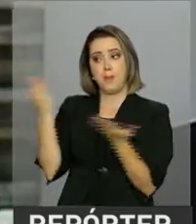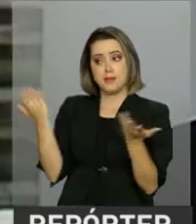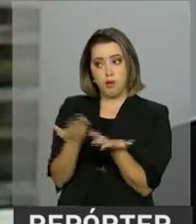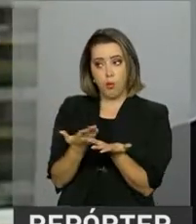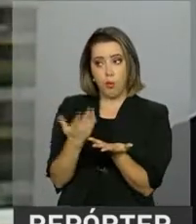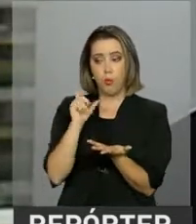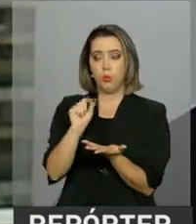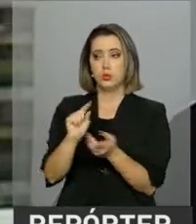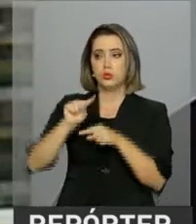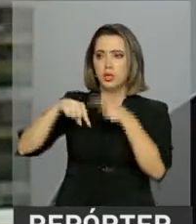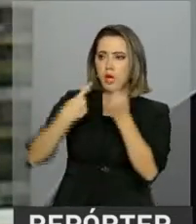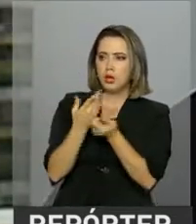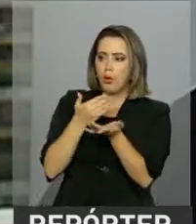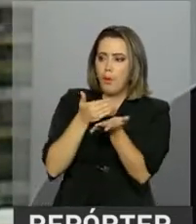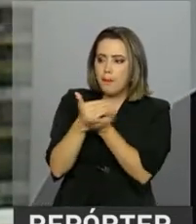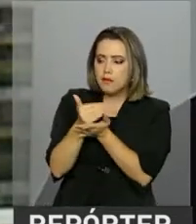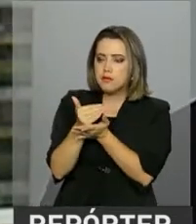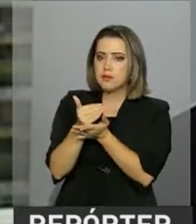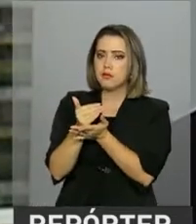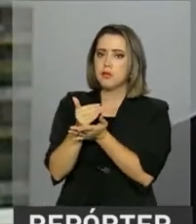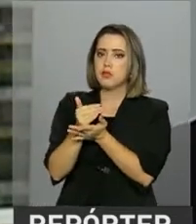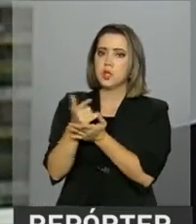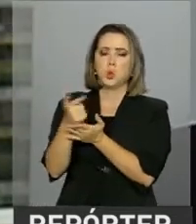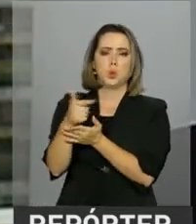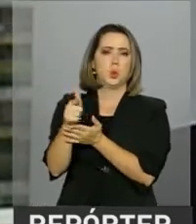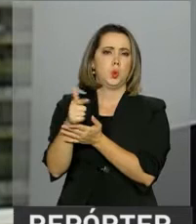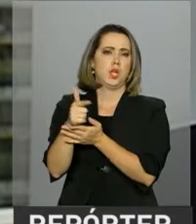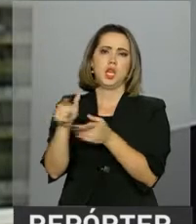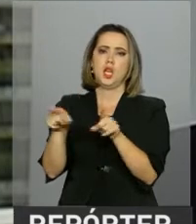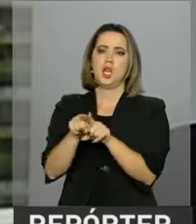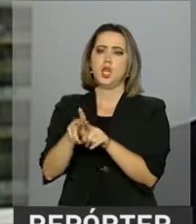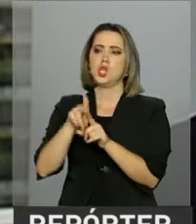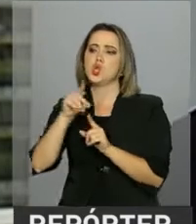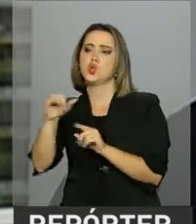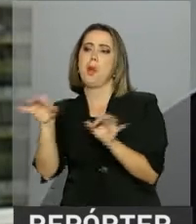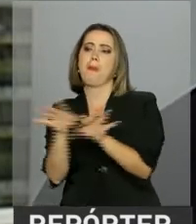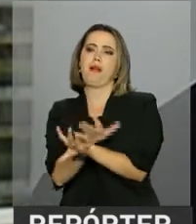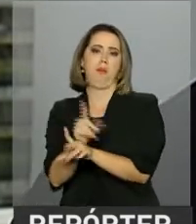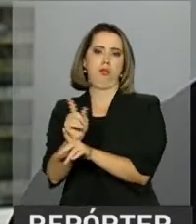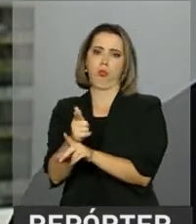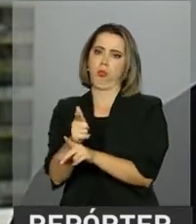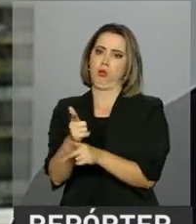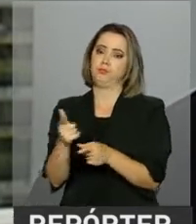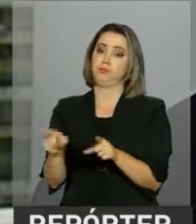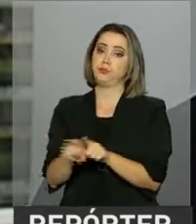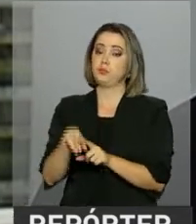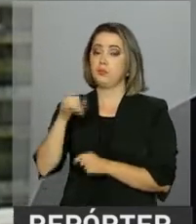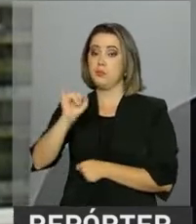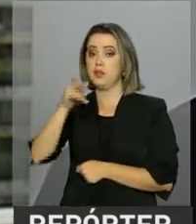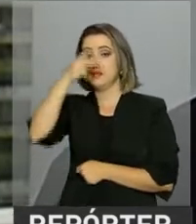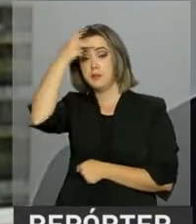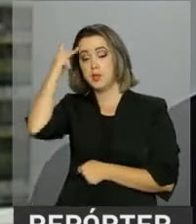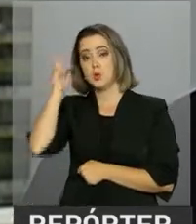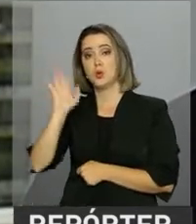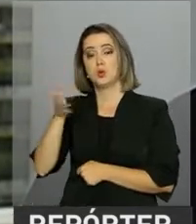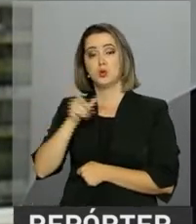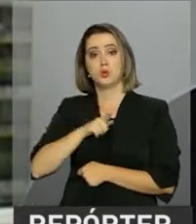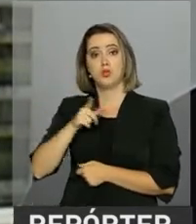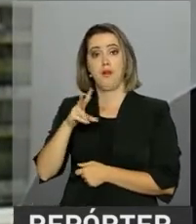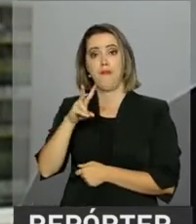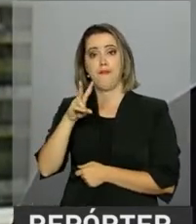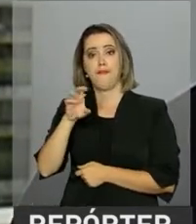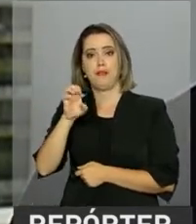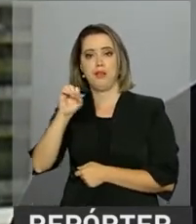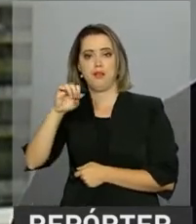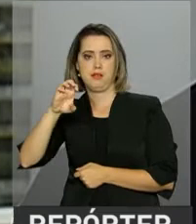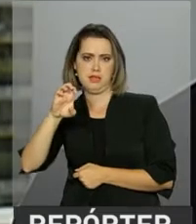entra em vigência hoje não tem data prevista para término e quem tem a fatura que vem se agora